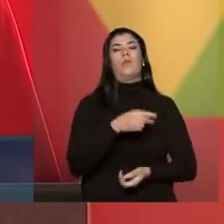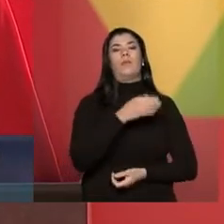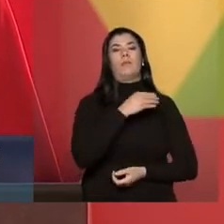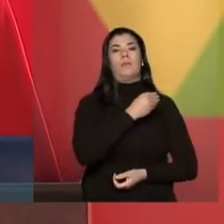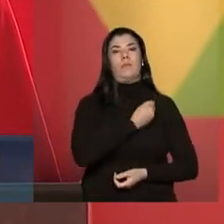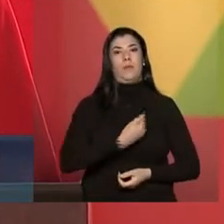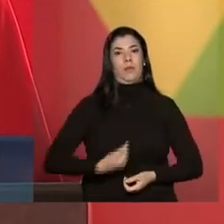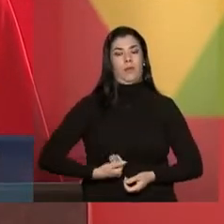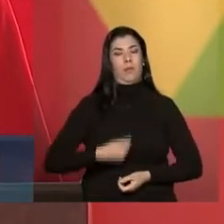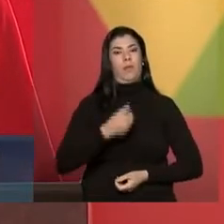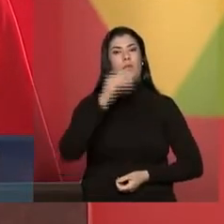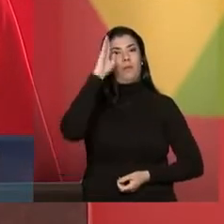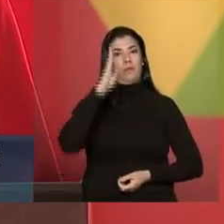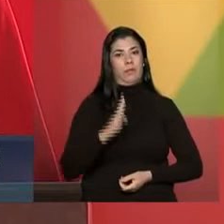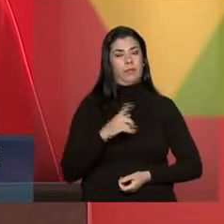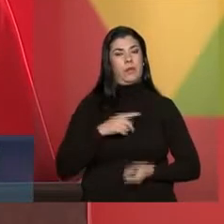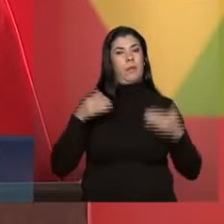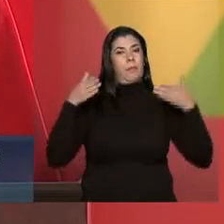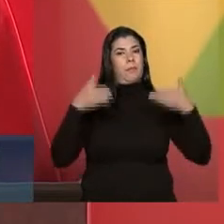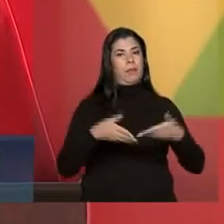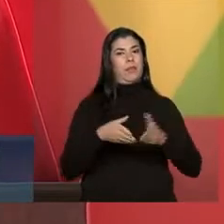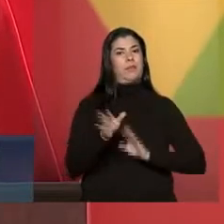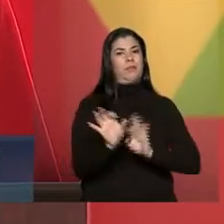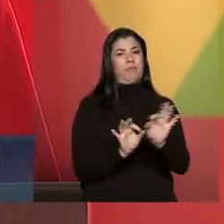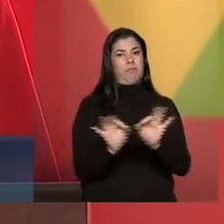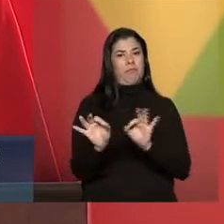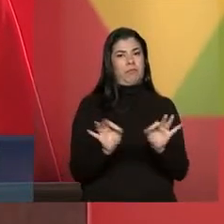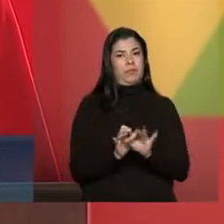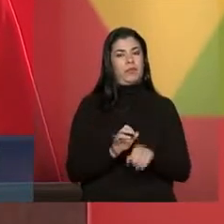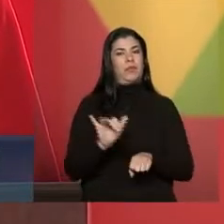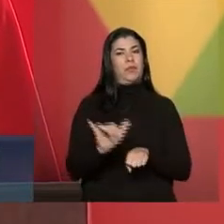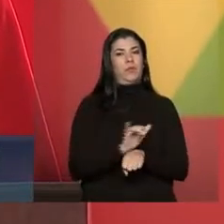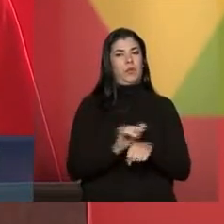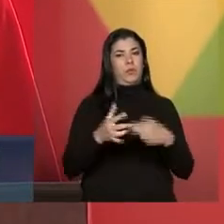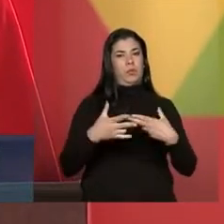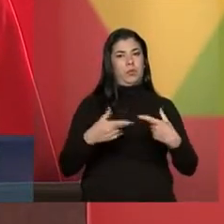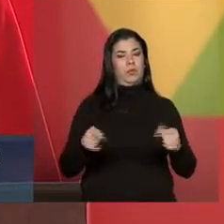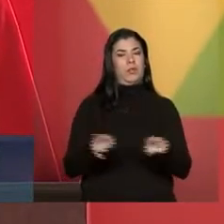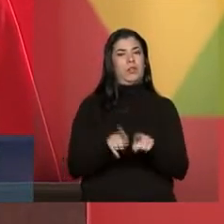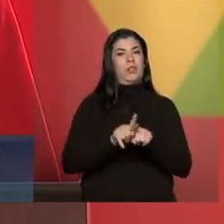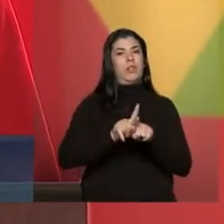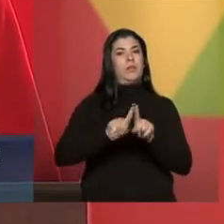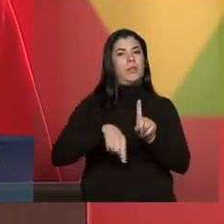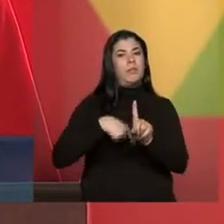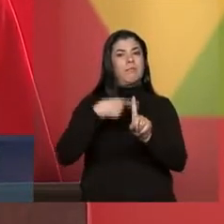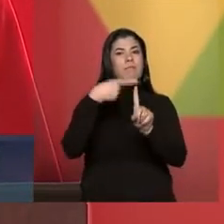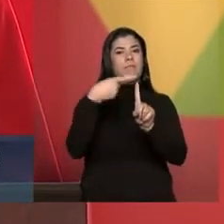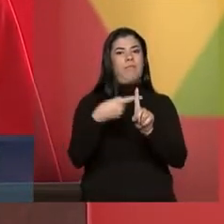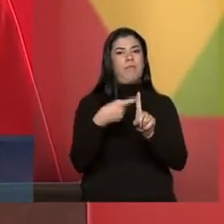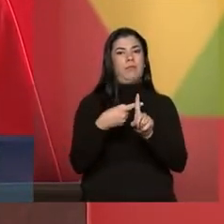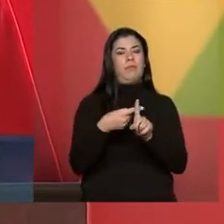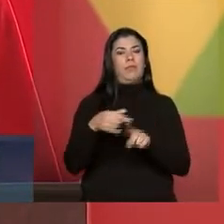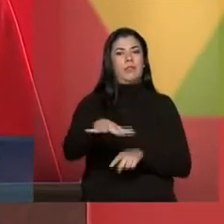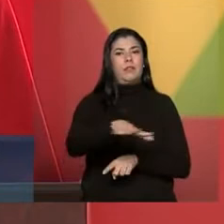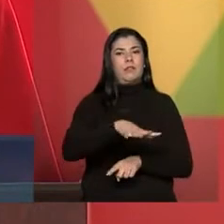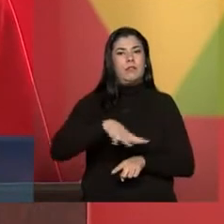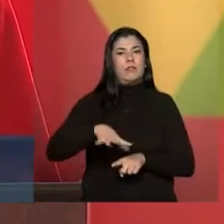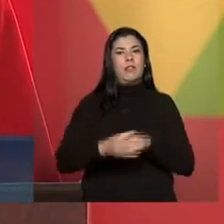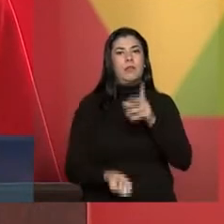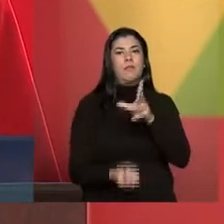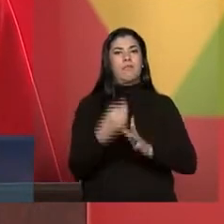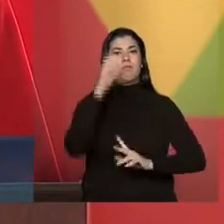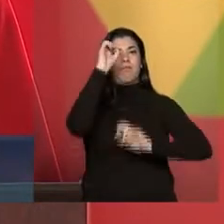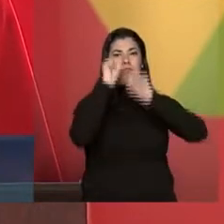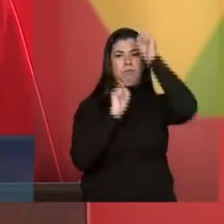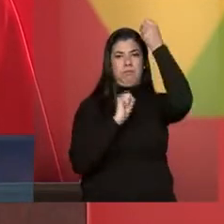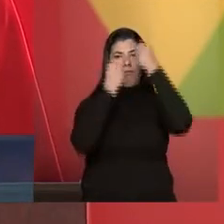de participar de projetos em infraestrutura, de complementar a nossa cadeia industrial